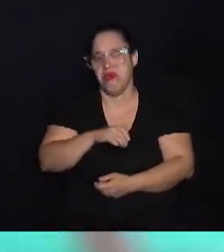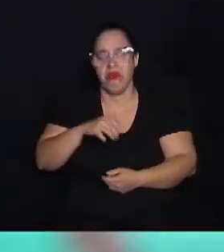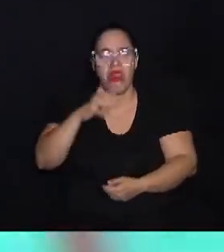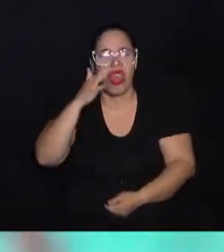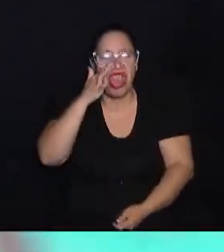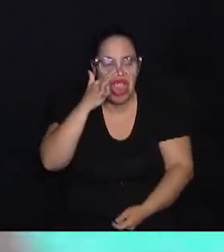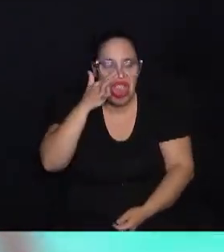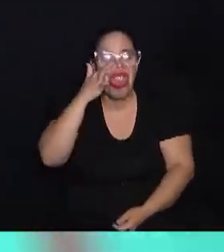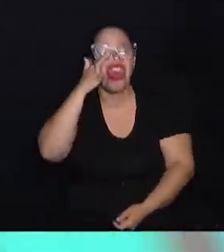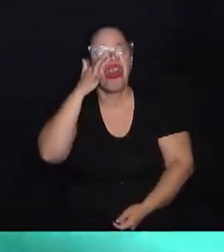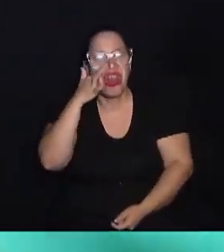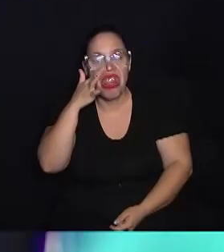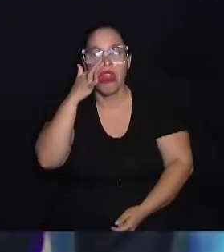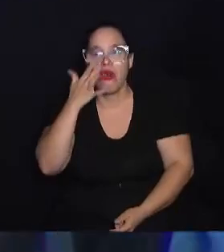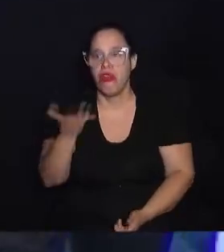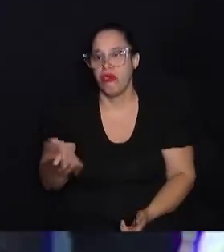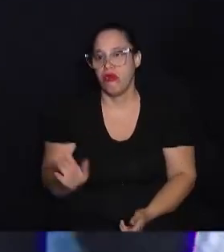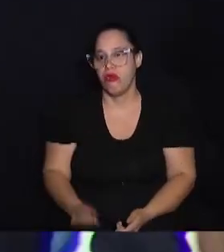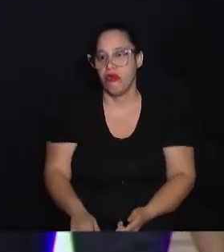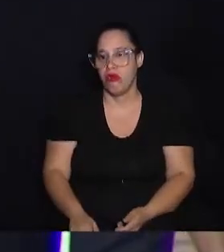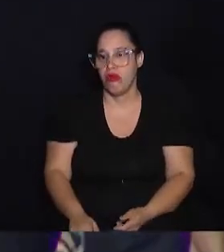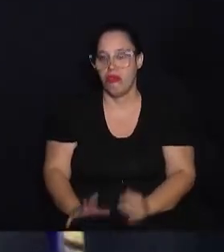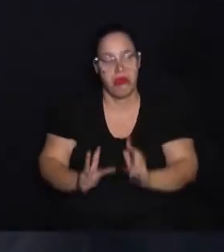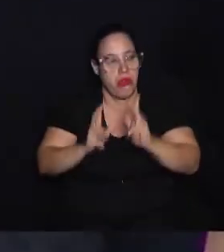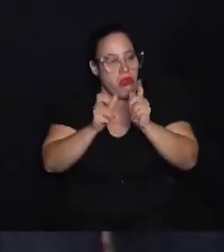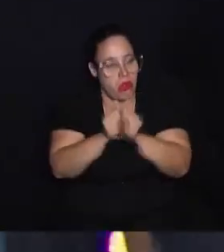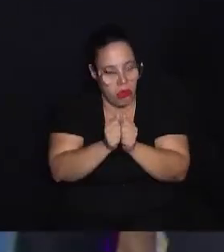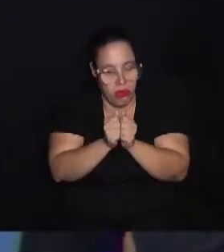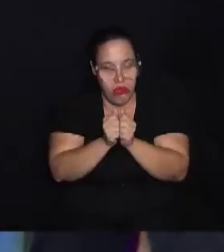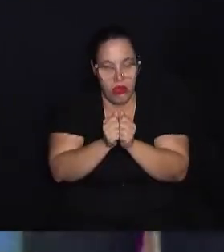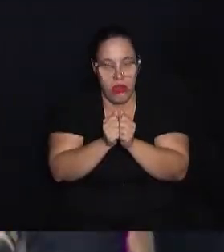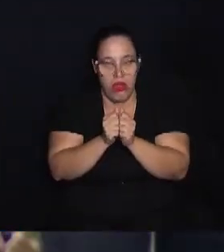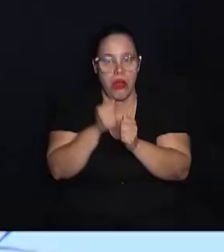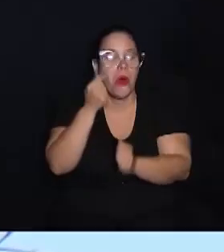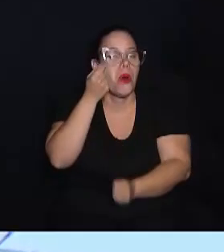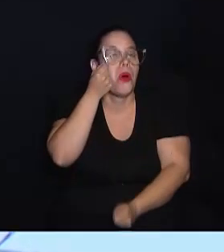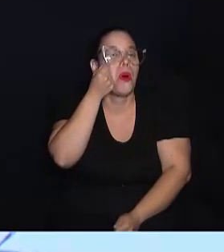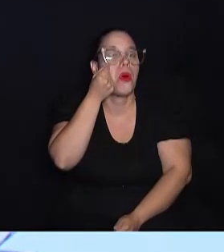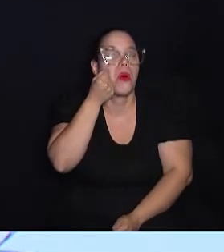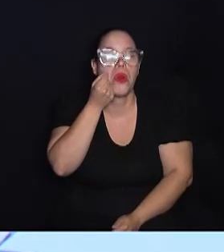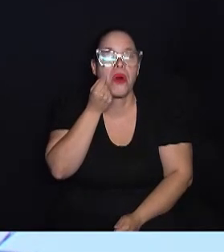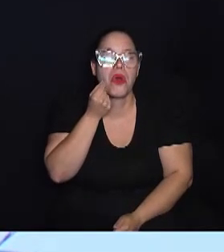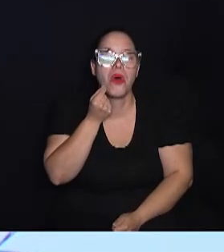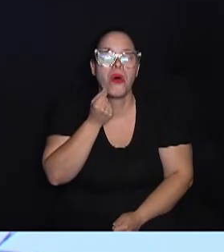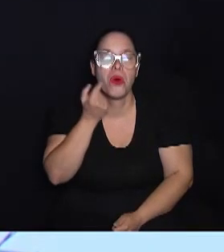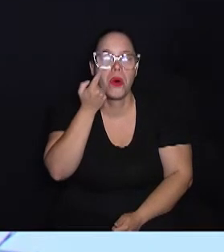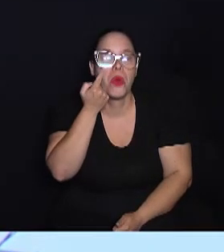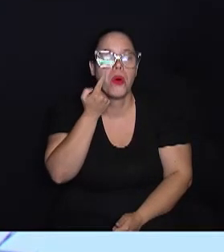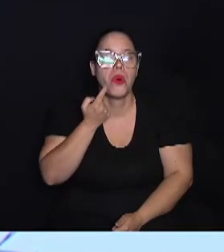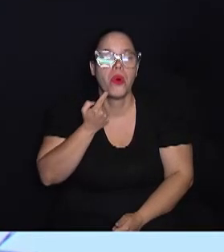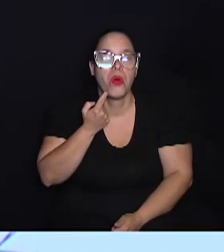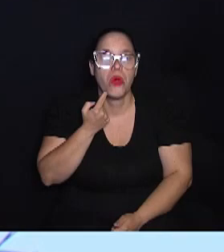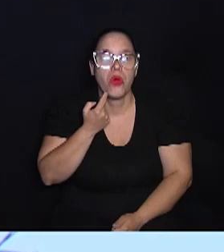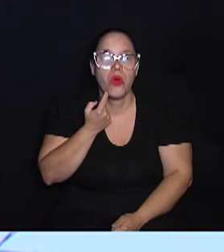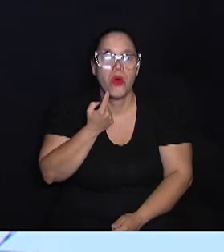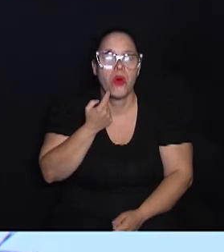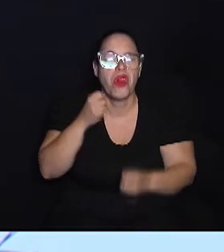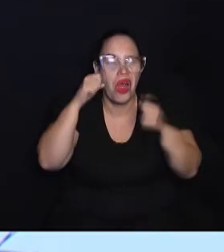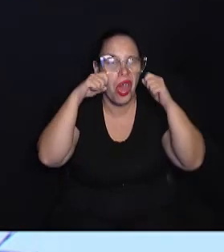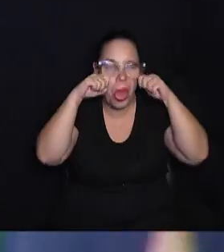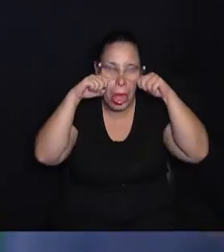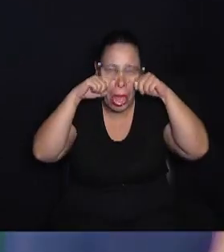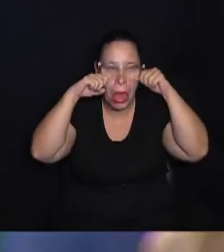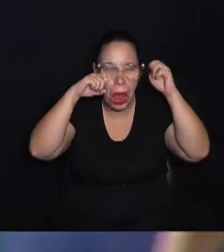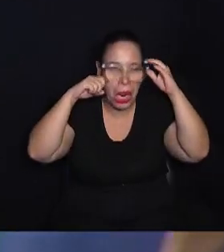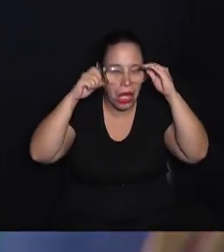né? Junta tudo, né? Daí eu sinto assim que o olho dele lacrimeja. Ontem à noite mesmo ele tava com o olho super irritado,